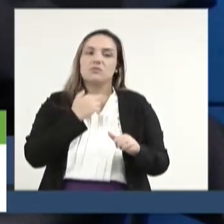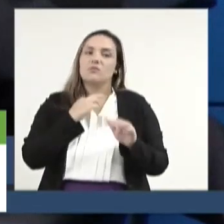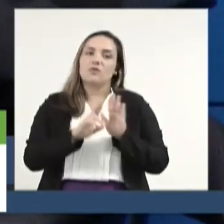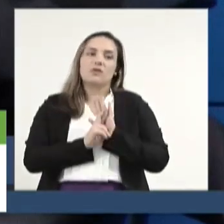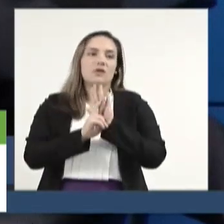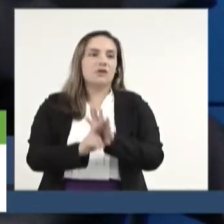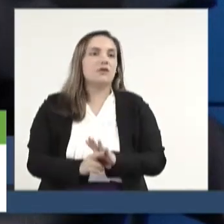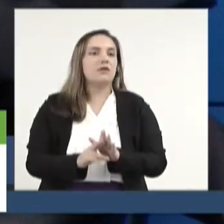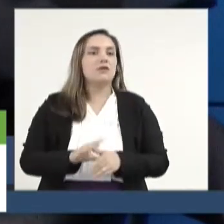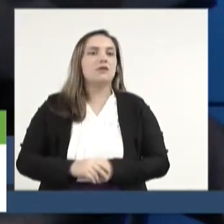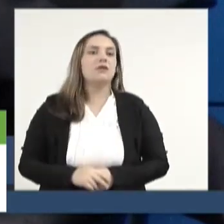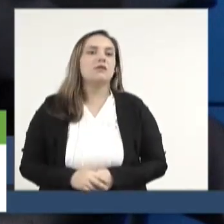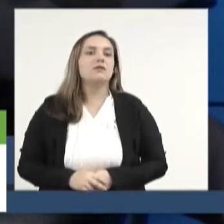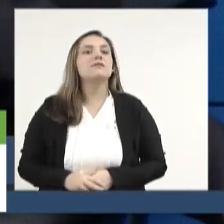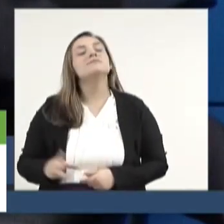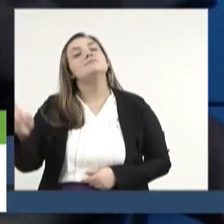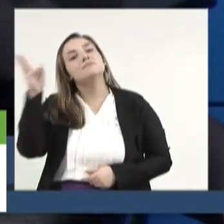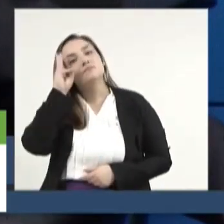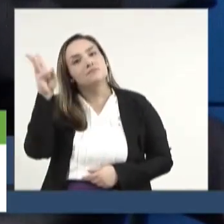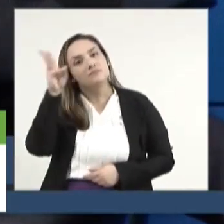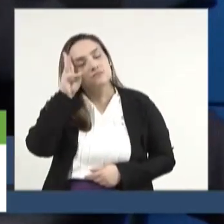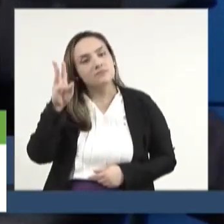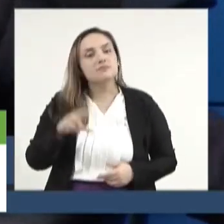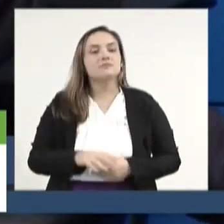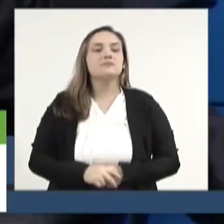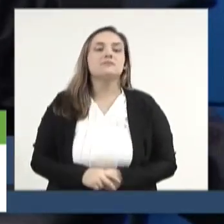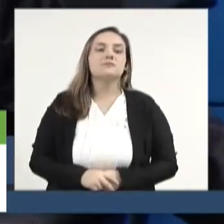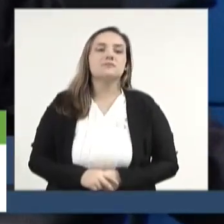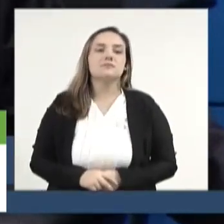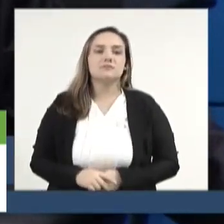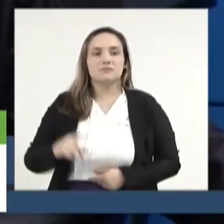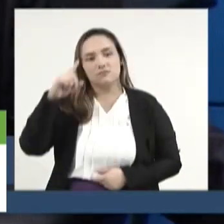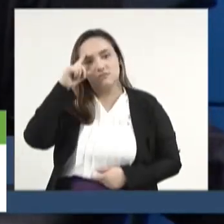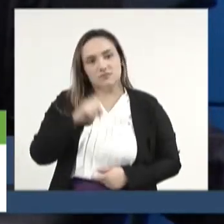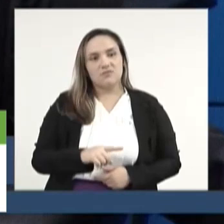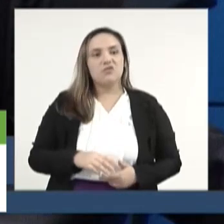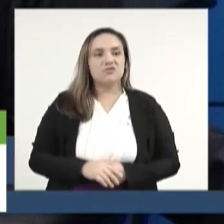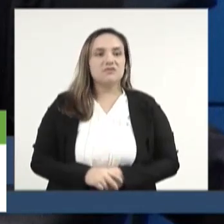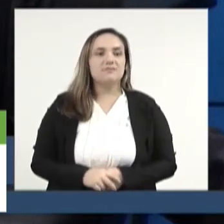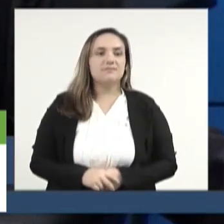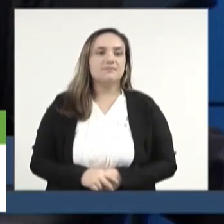representante. Na próxima terça-feira, dia